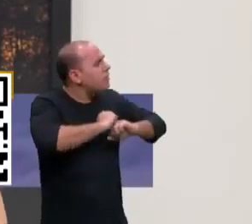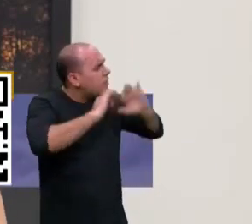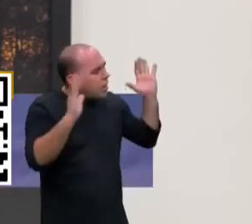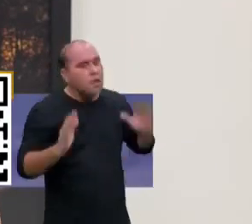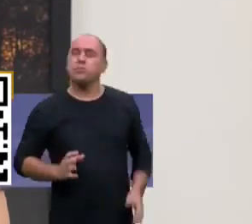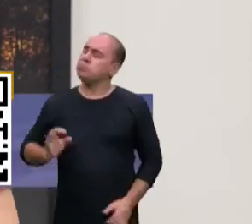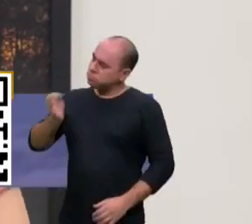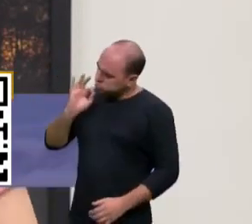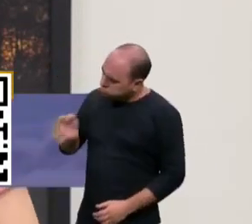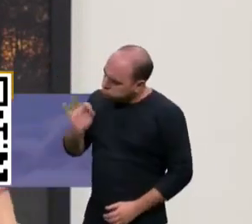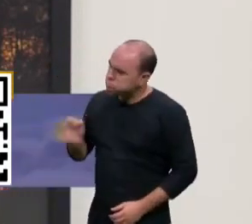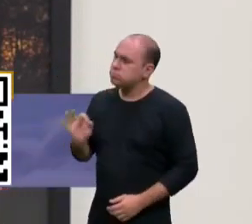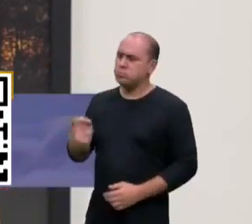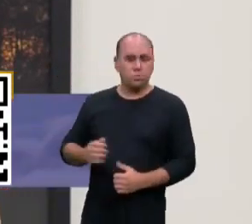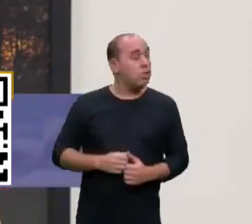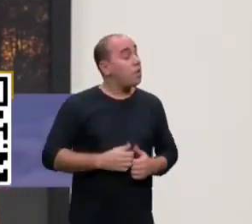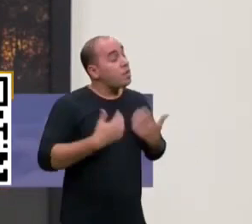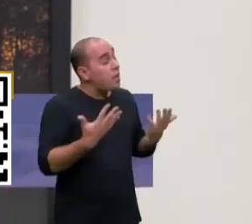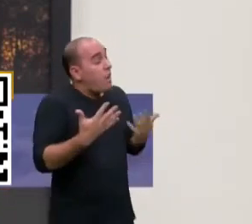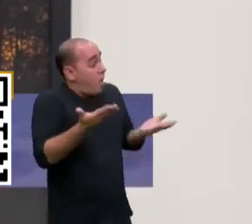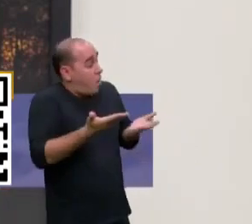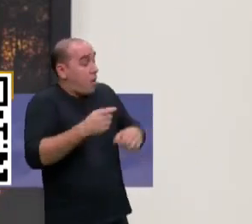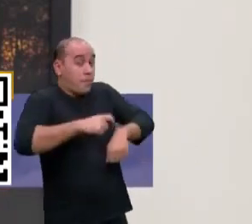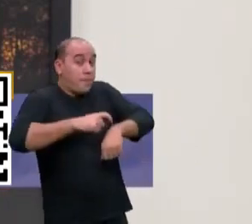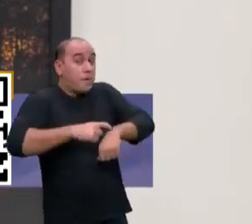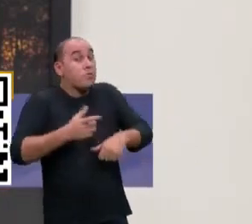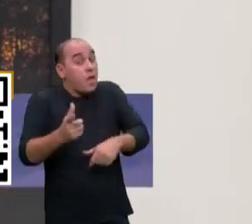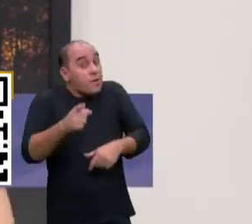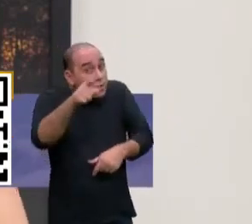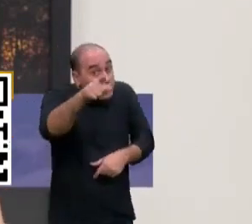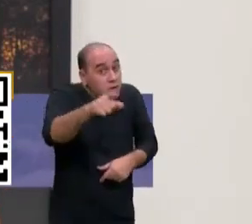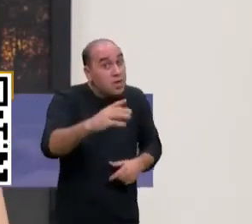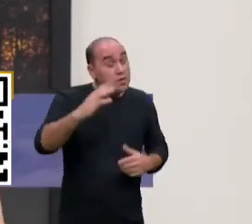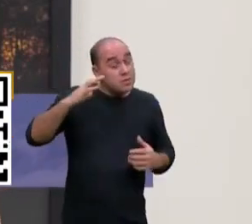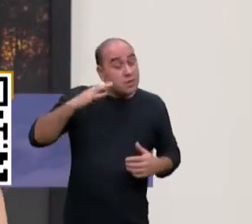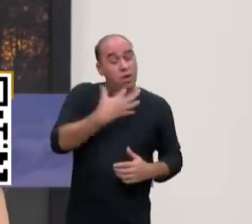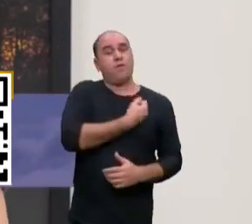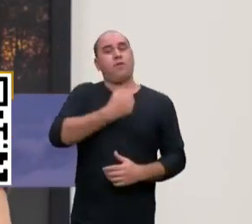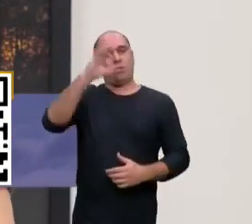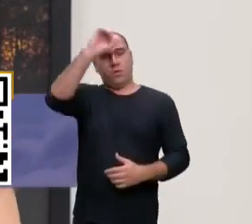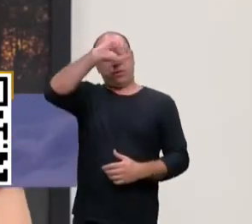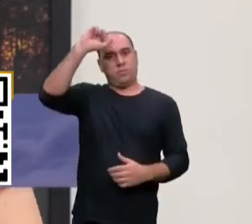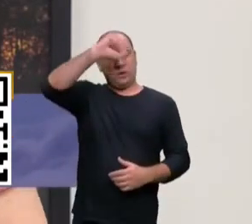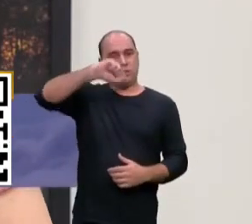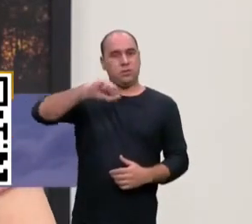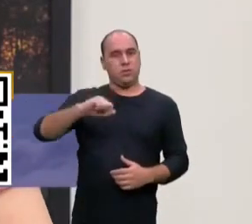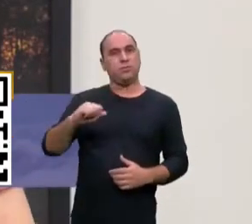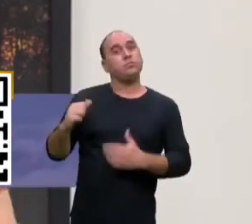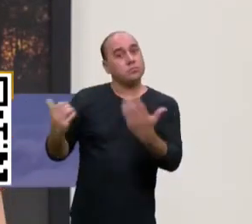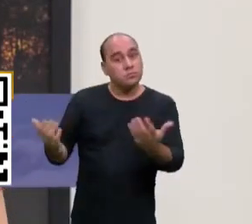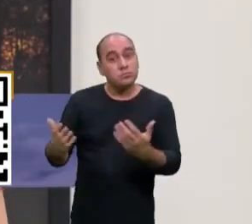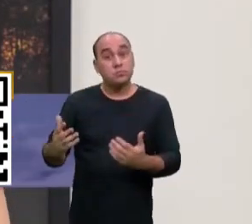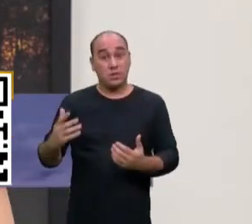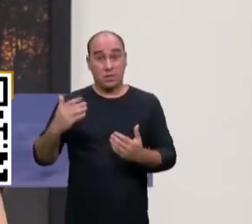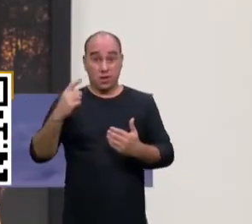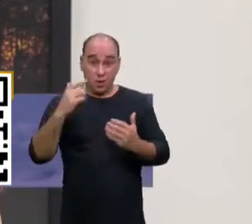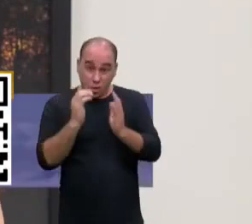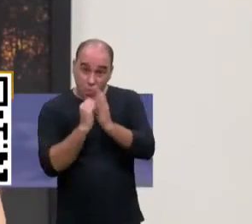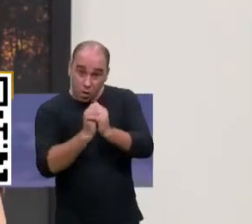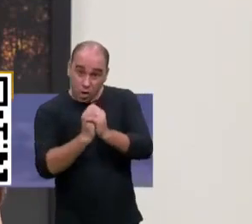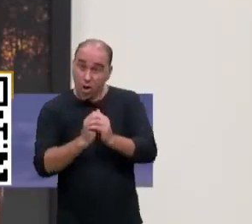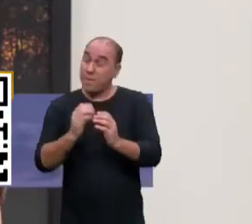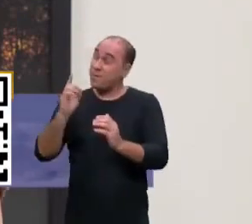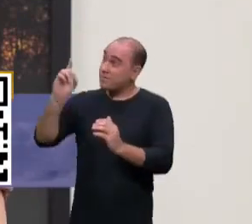momento aqui é o momento de mensagem de salvação para sua vida e por isso nós vamos orar agora para que Deus possa abrir o nosso